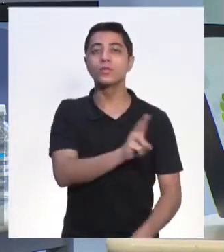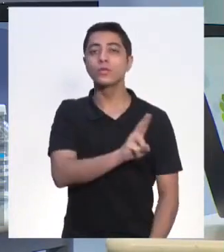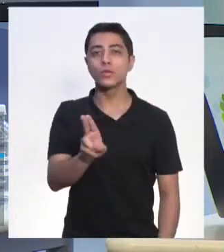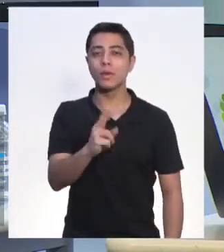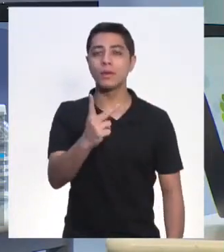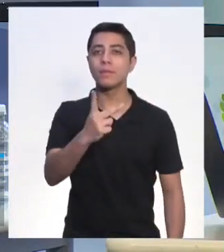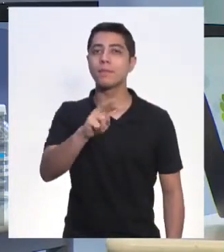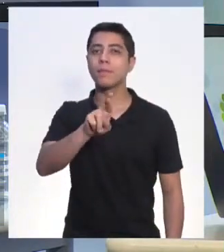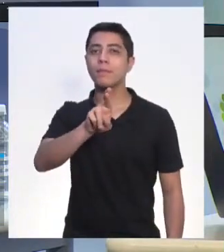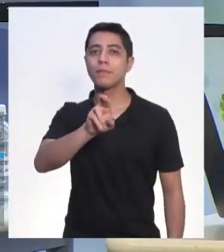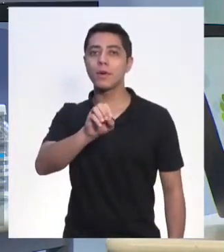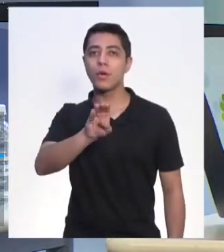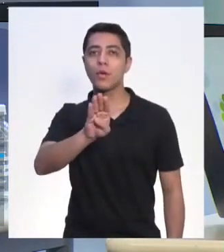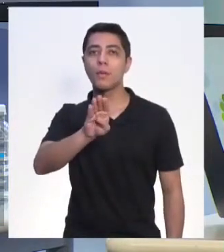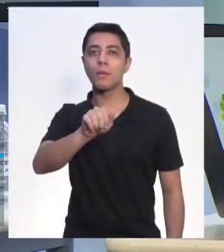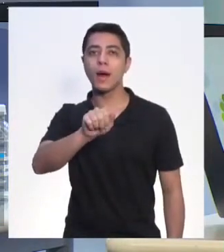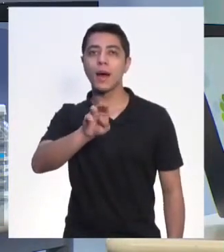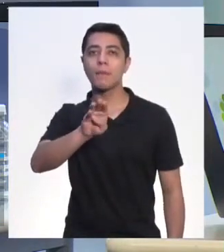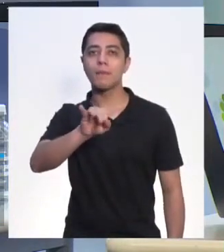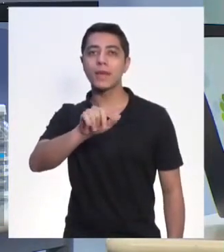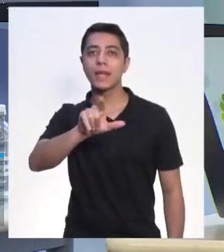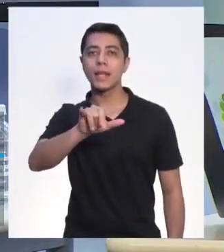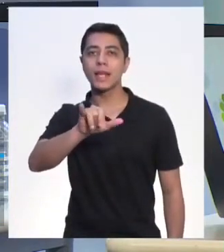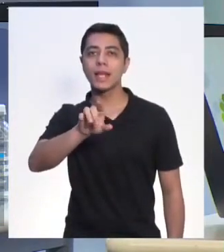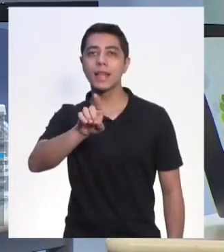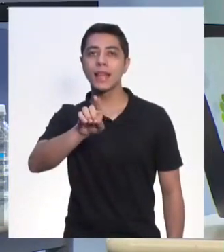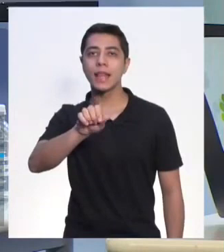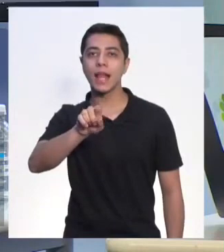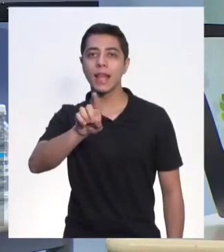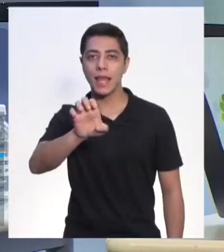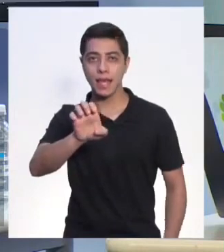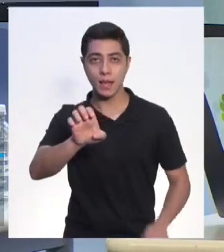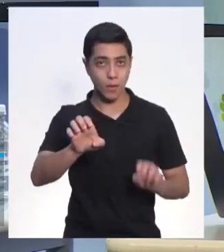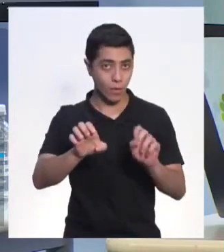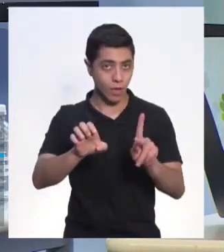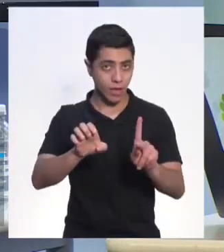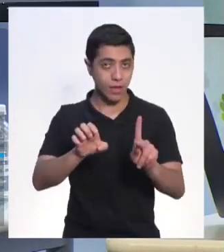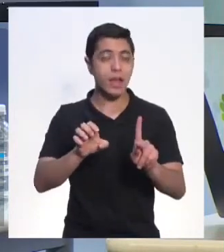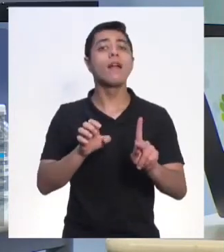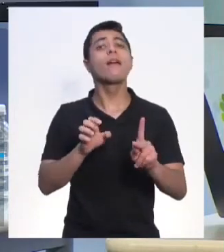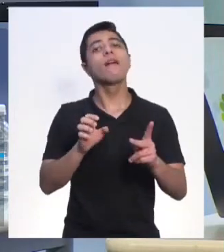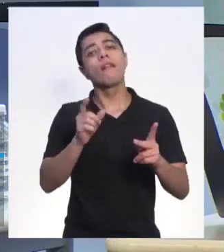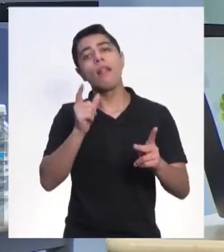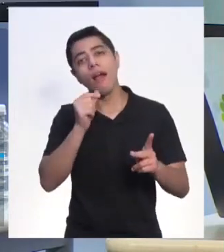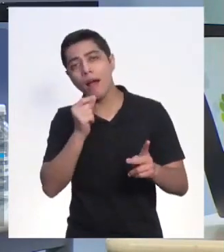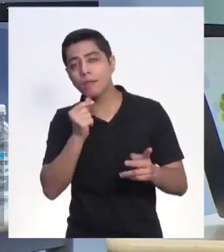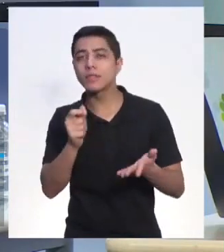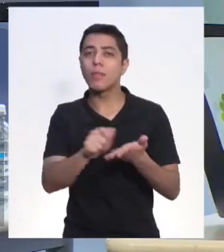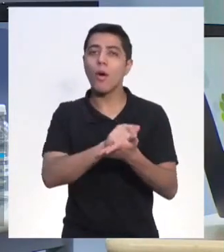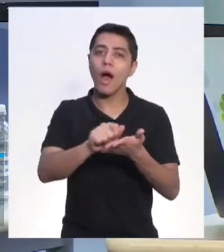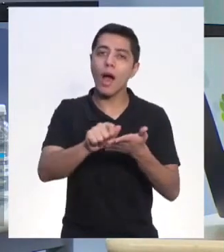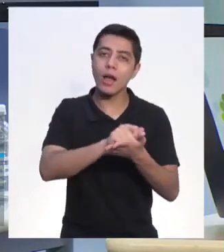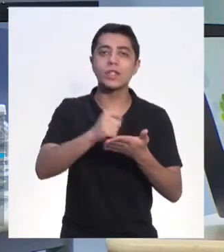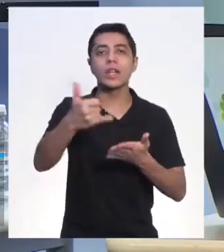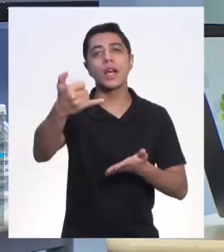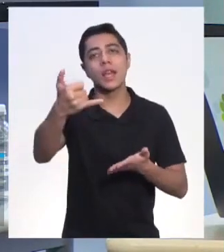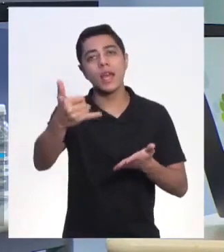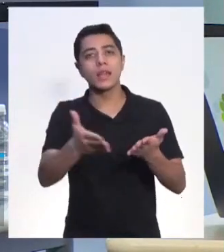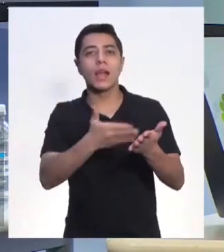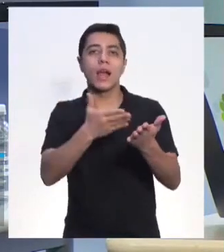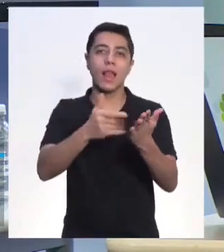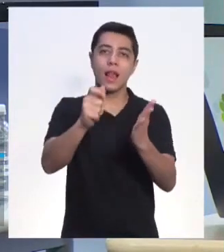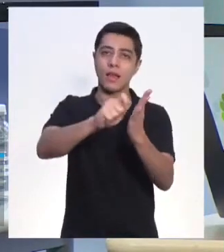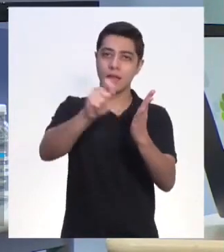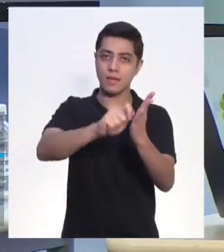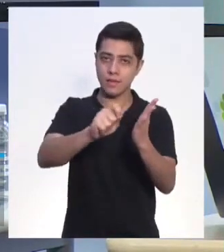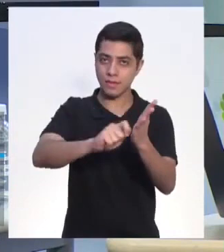Muito bem, separem aí lápis, borracha, caneta, um caderno para anotações, para que você possa desenvolver as atividades e